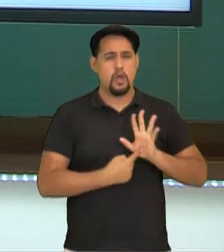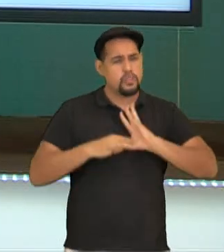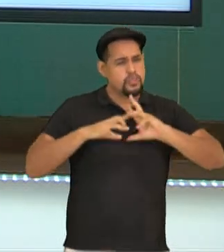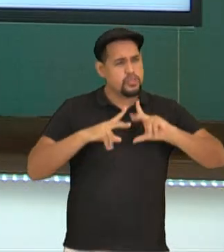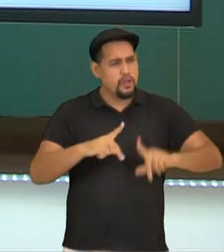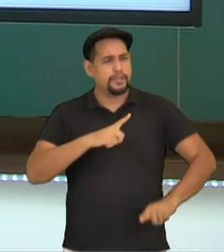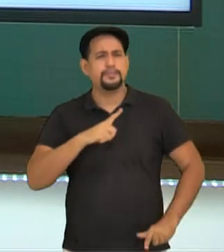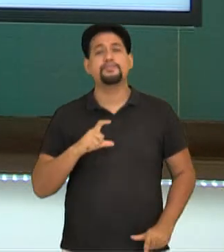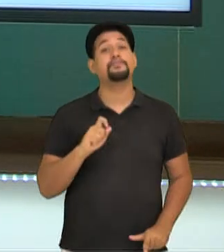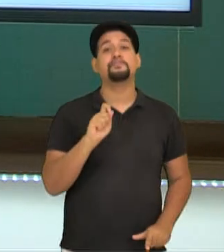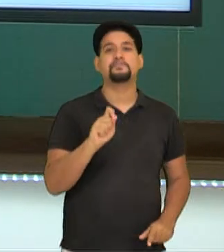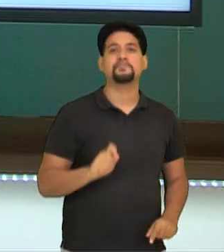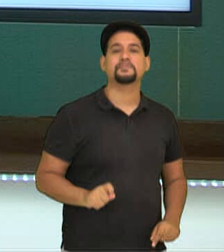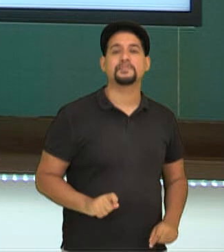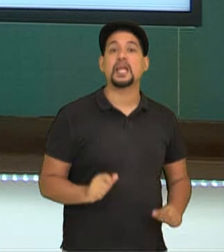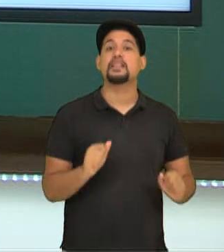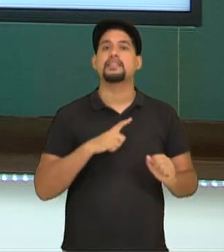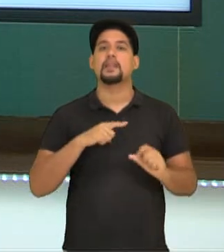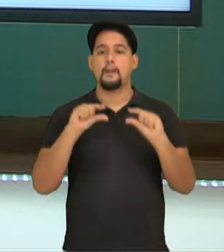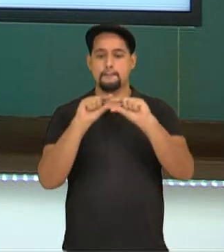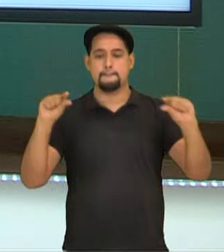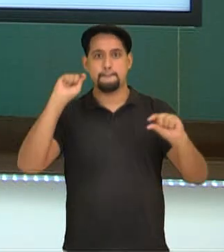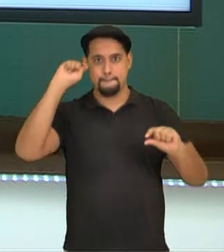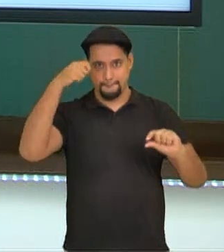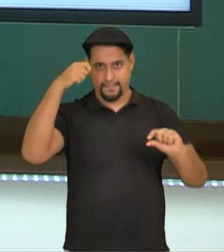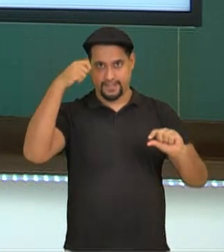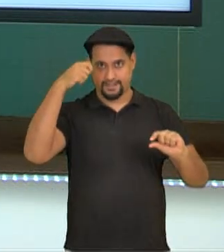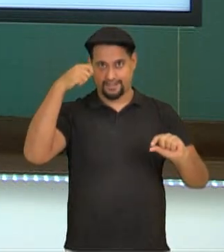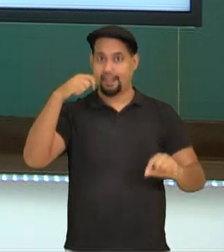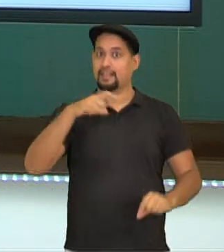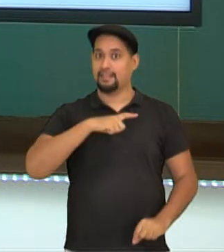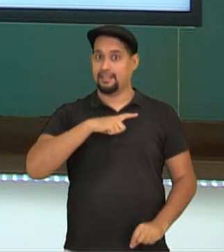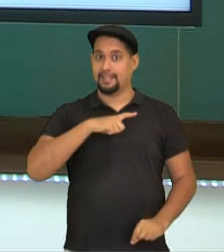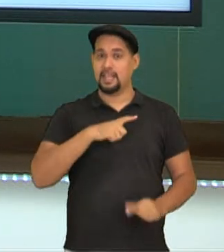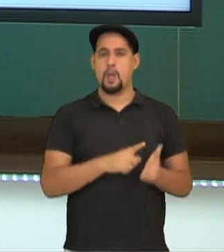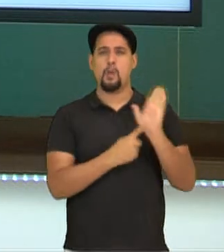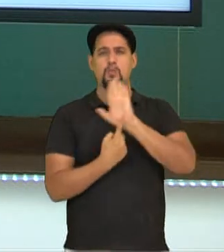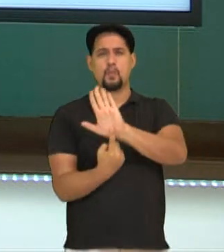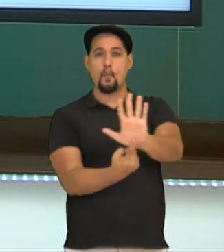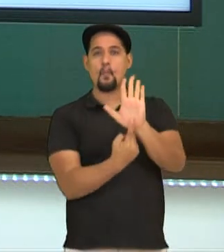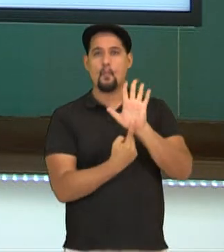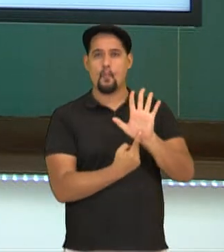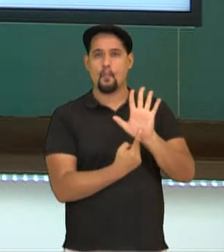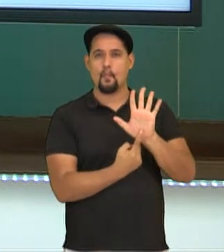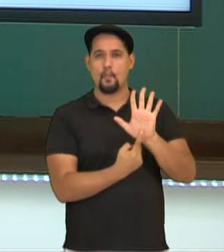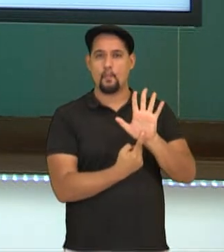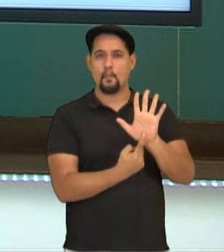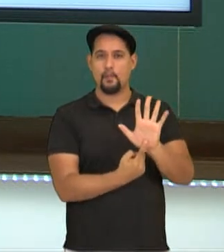eles estão aqui em negritos, em destaque.